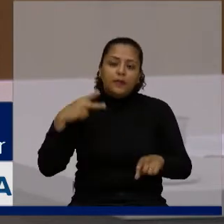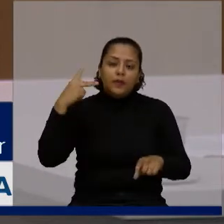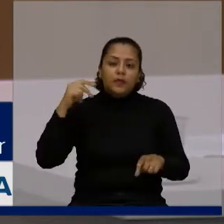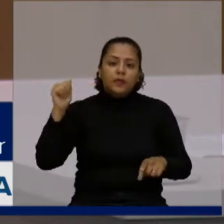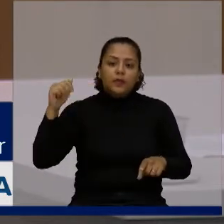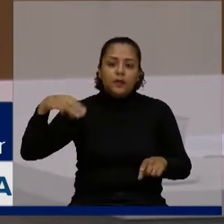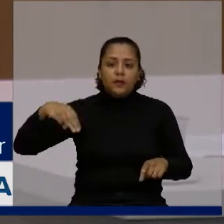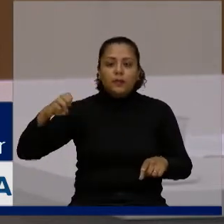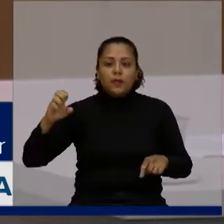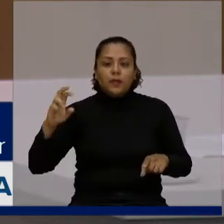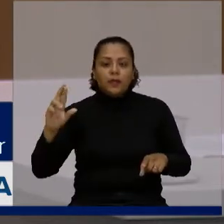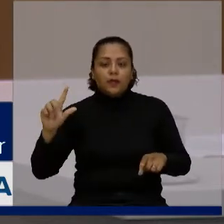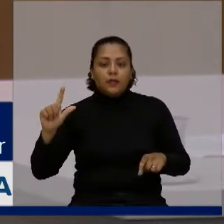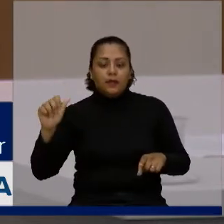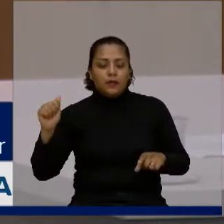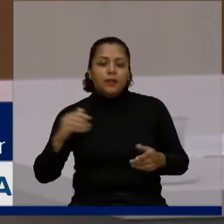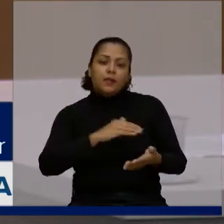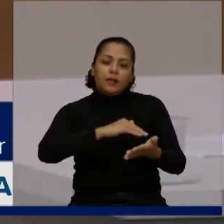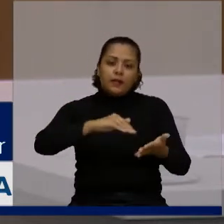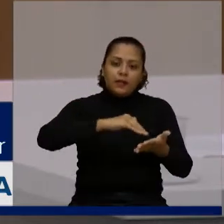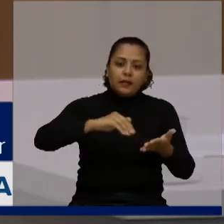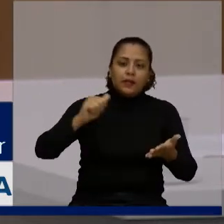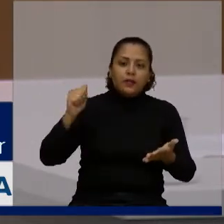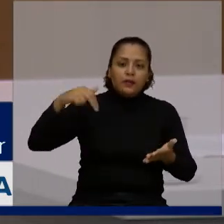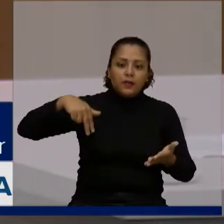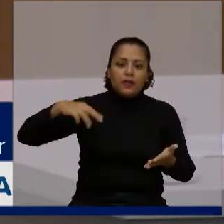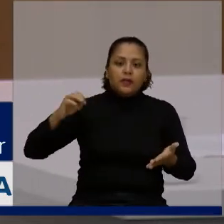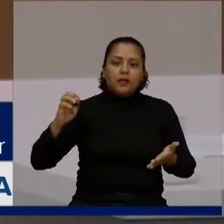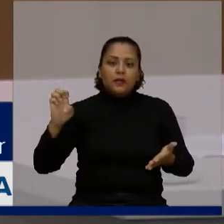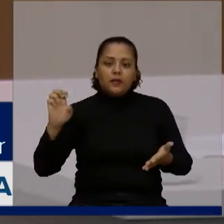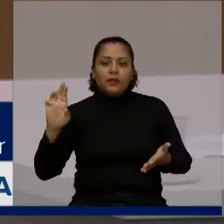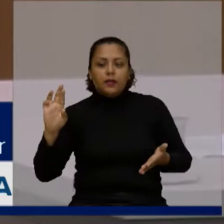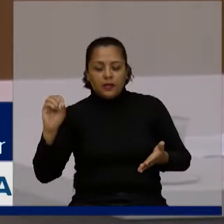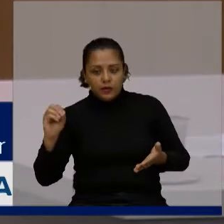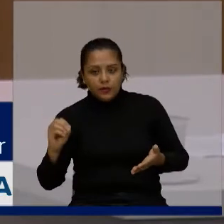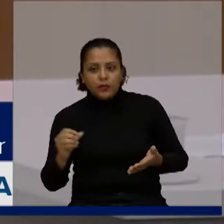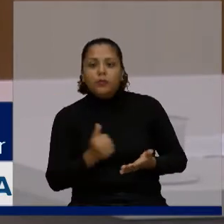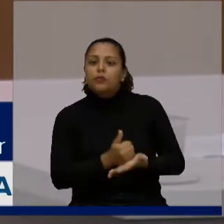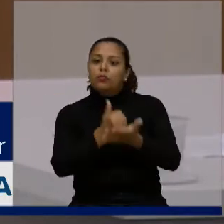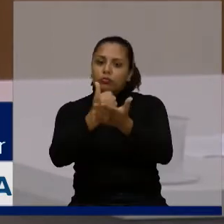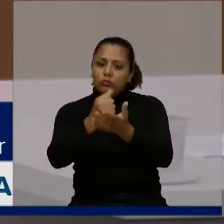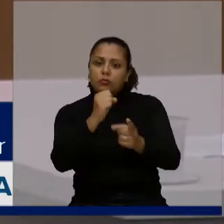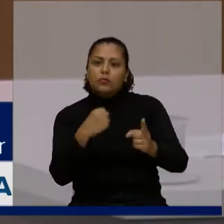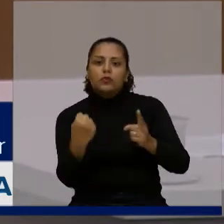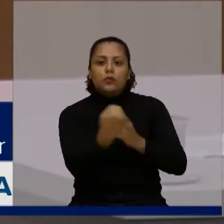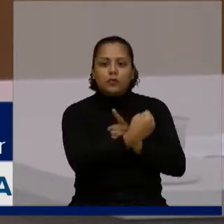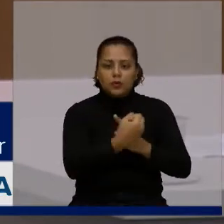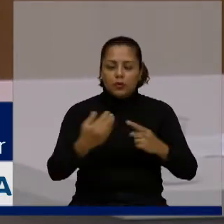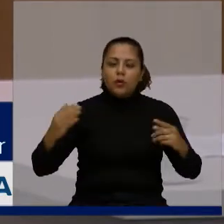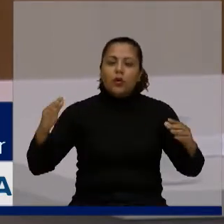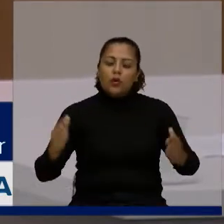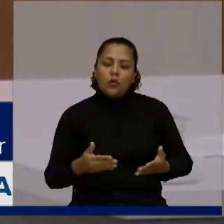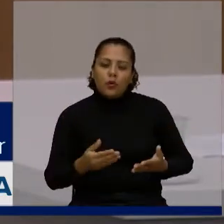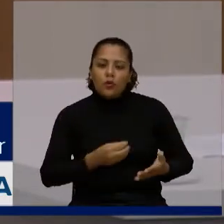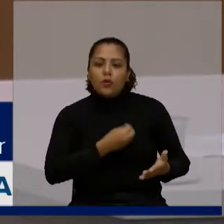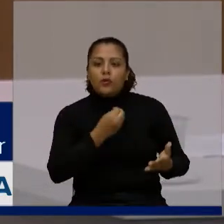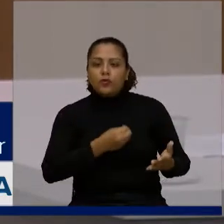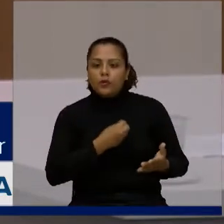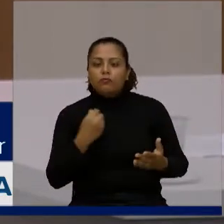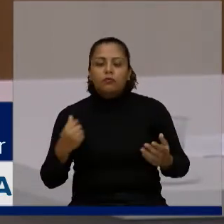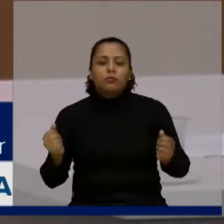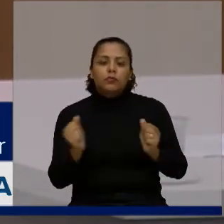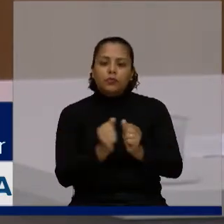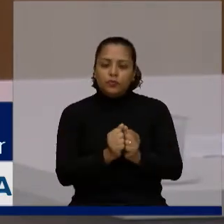Antero, da Apoio Social, esteve presente hoje com a gente, fazendo realmente